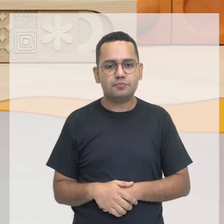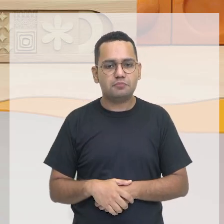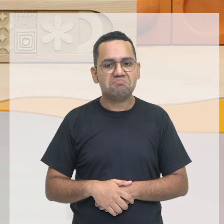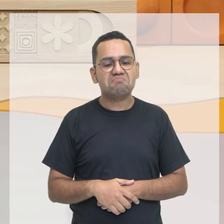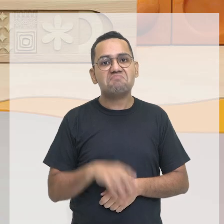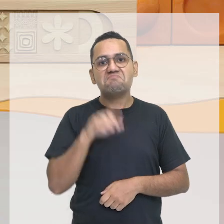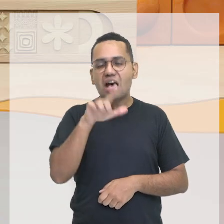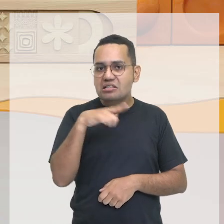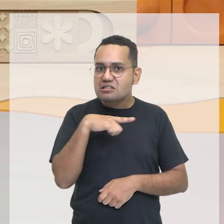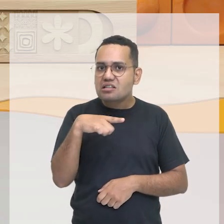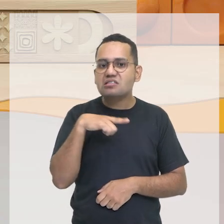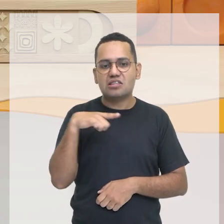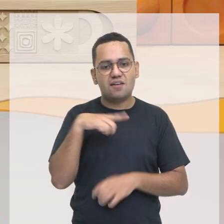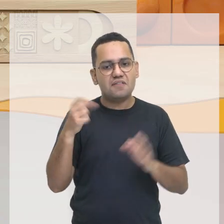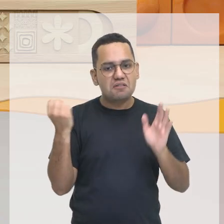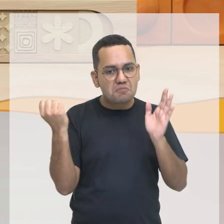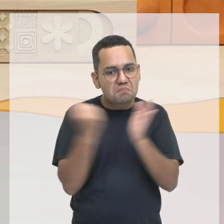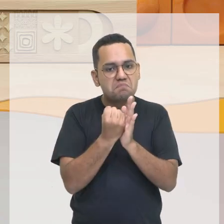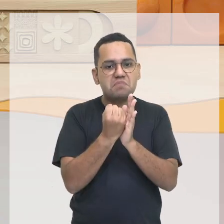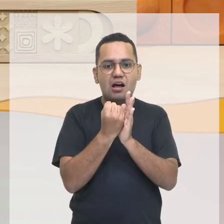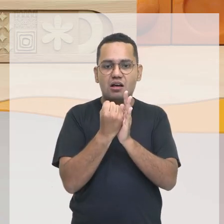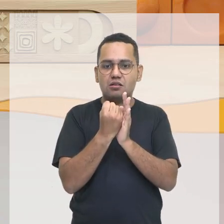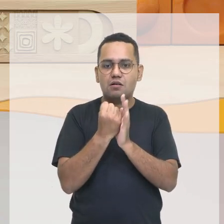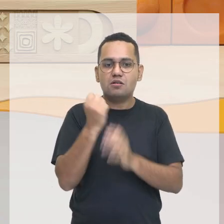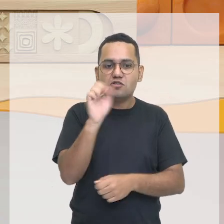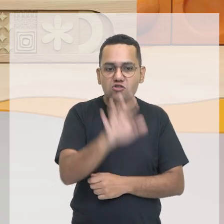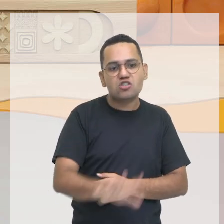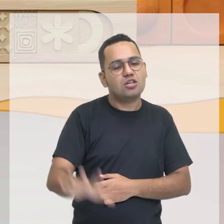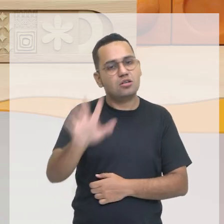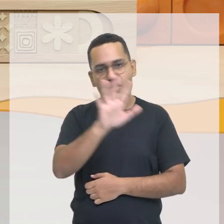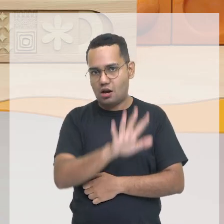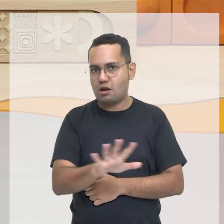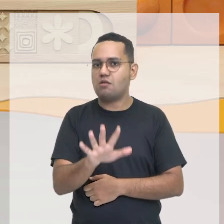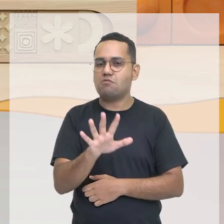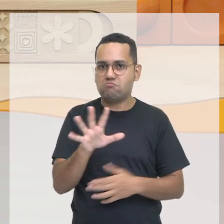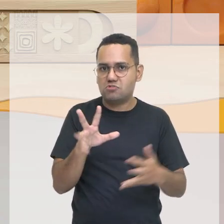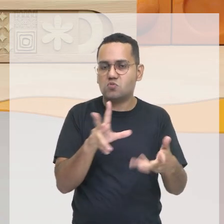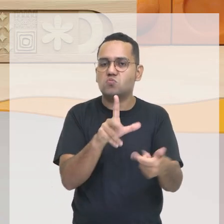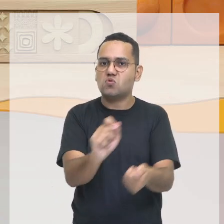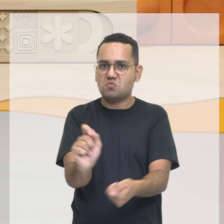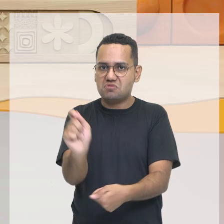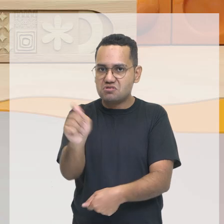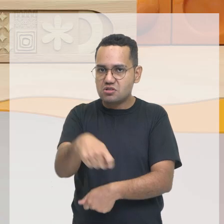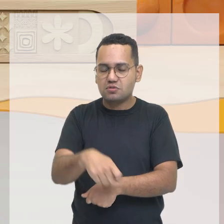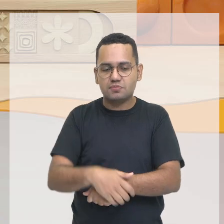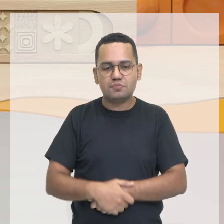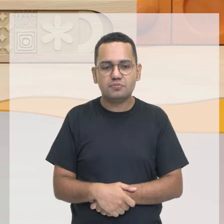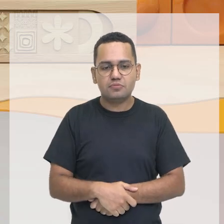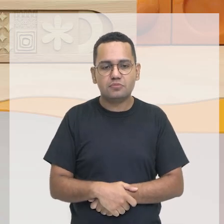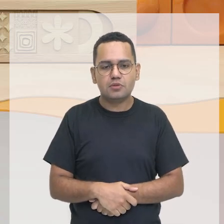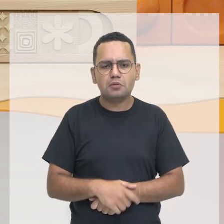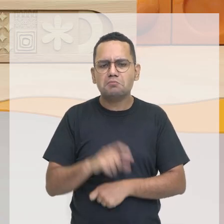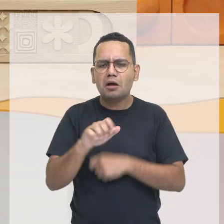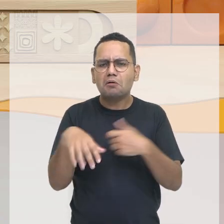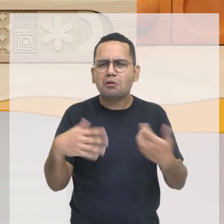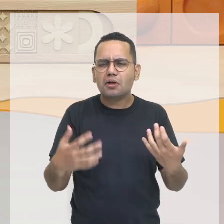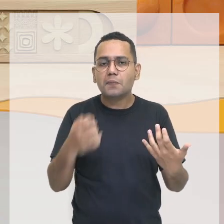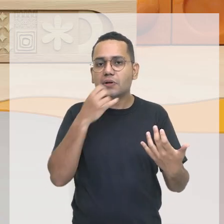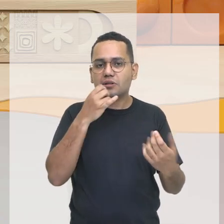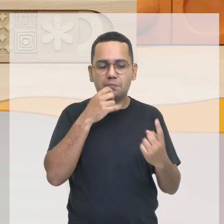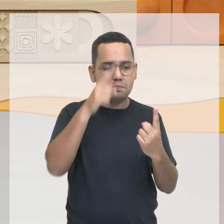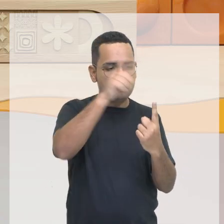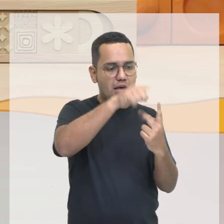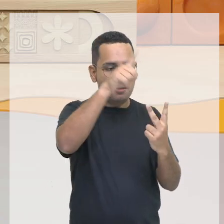devastador na história mundial. Então, vamos observar que tanto o fascismo quanto o nazismo são